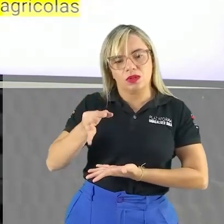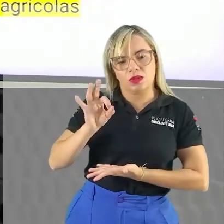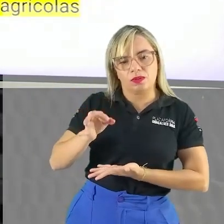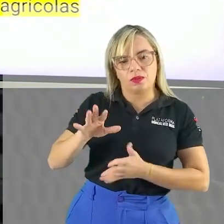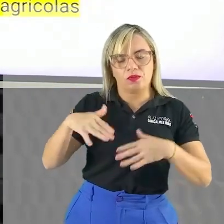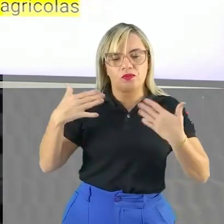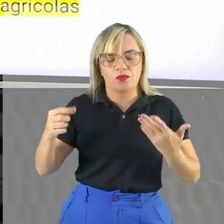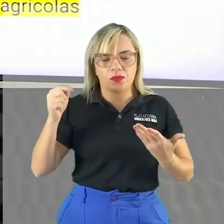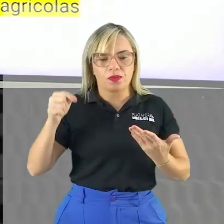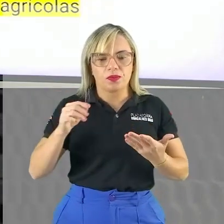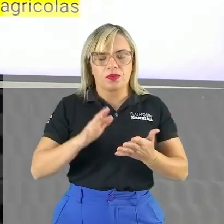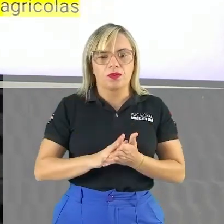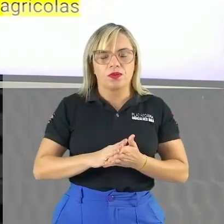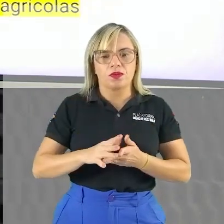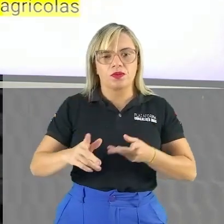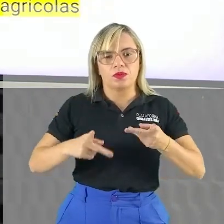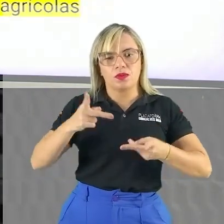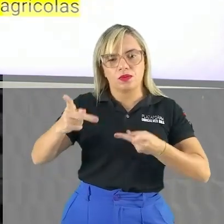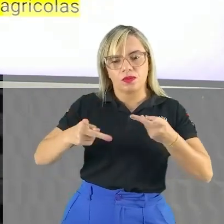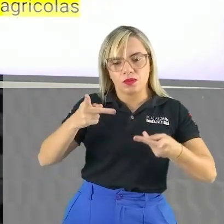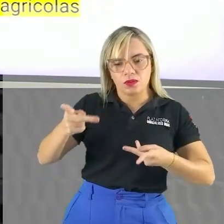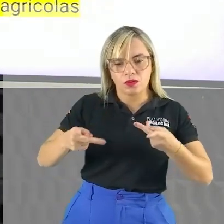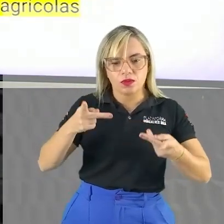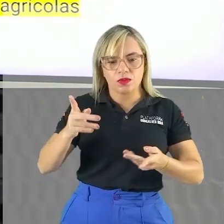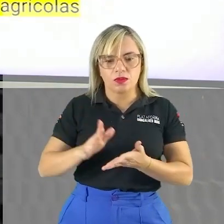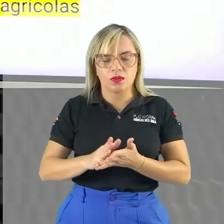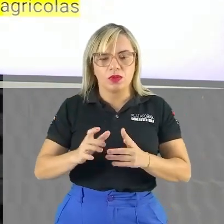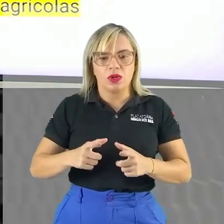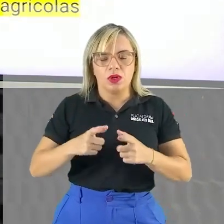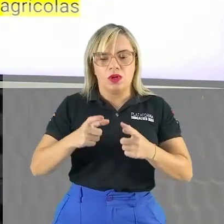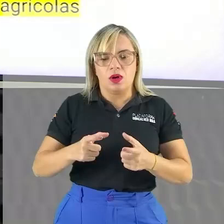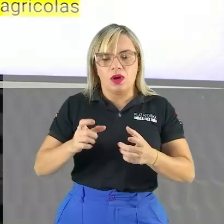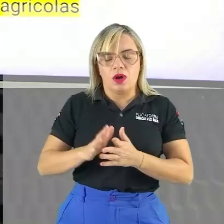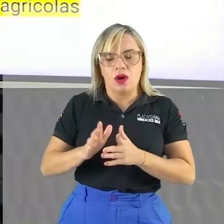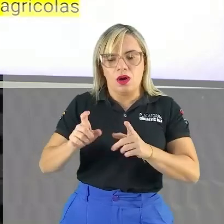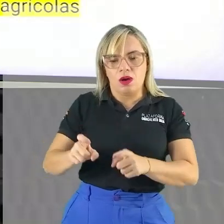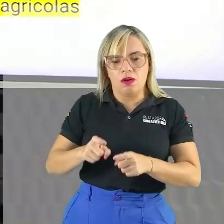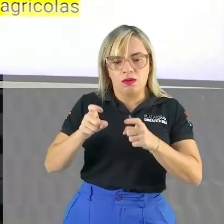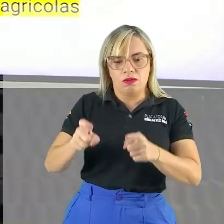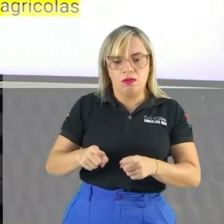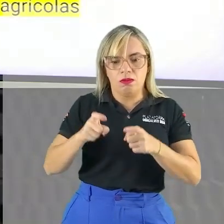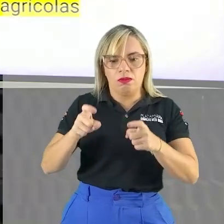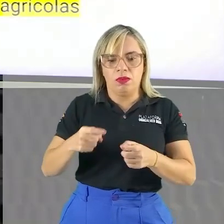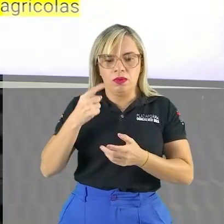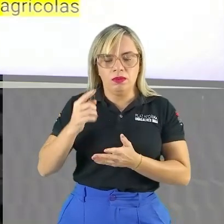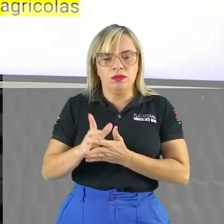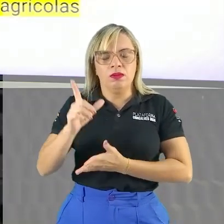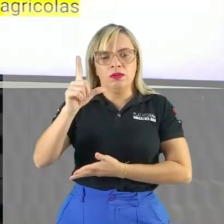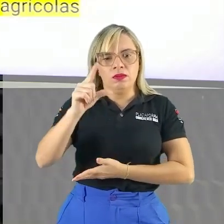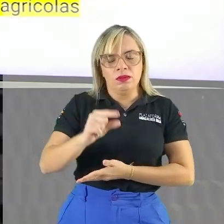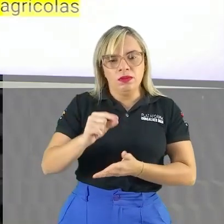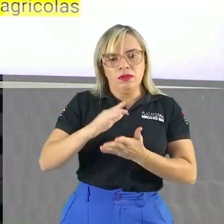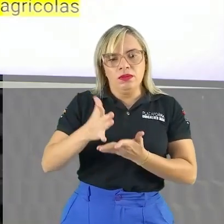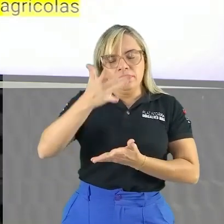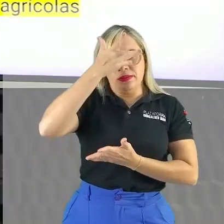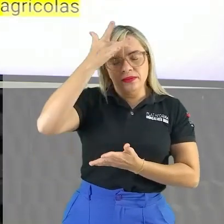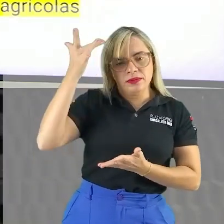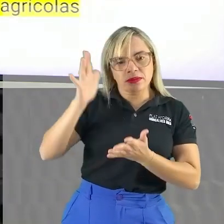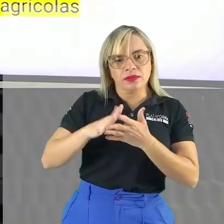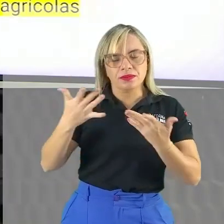Exatamente, né, quando se trata de uma concentração de áreas cultiváveis na mão de poucos, isso vai fazer com que essas pessoas não tenham